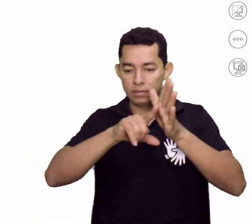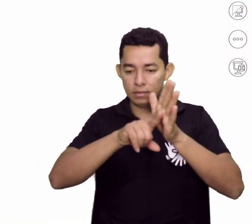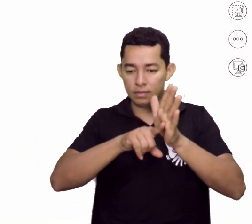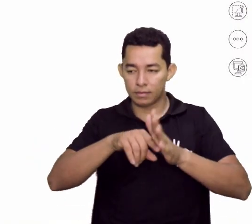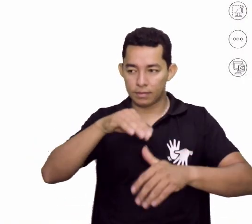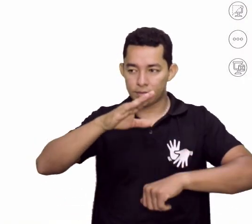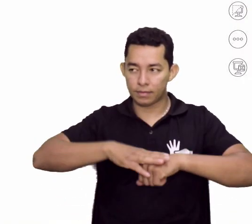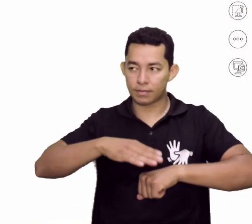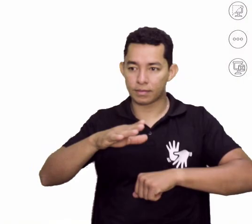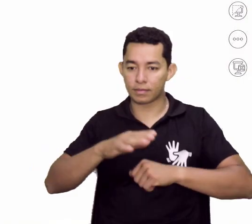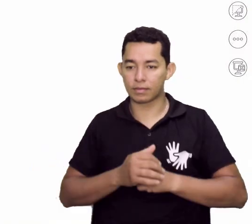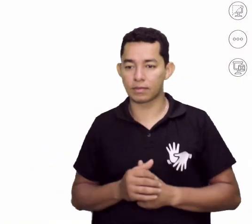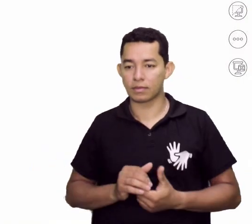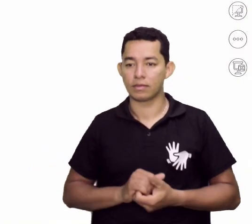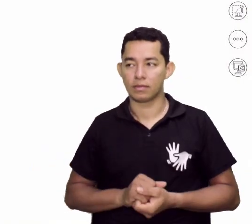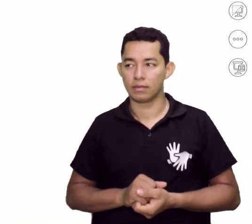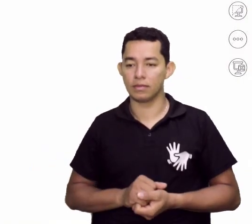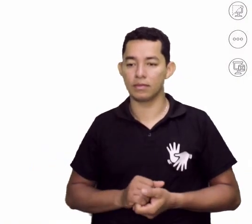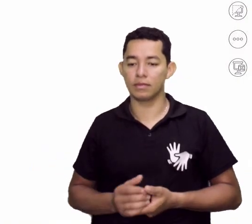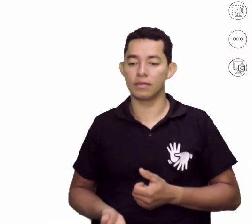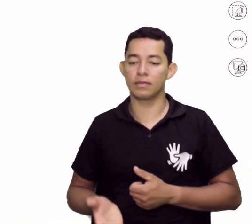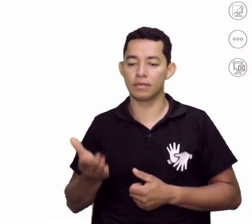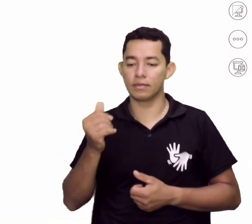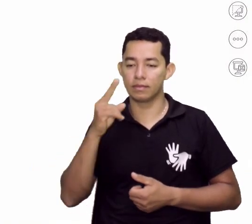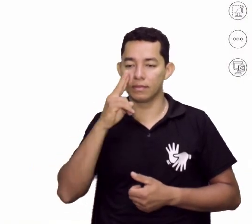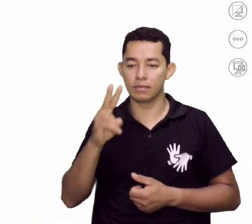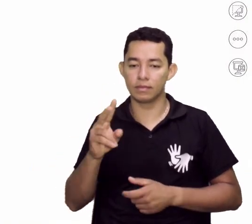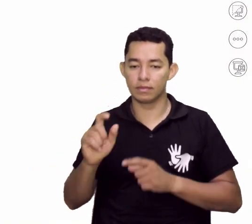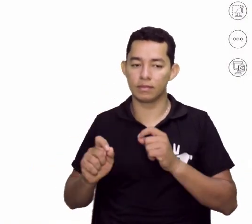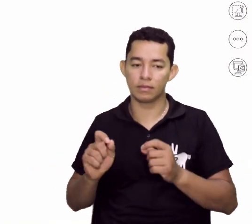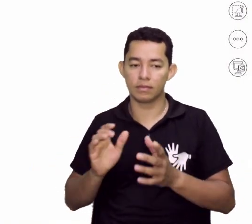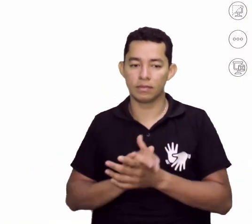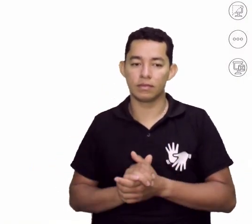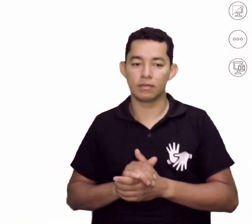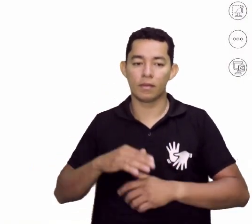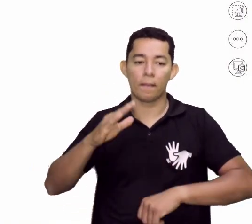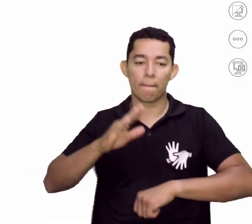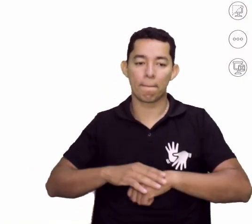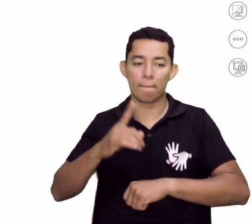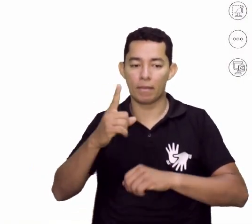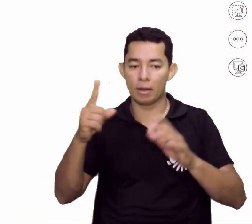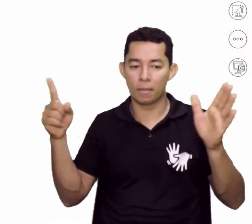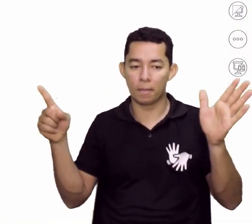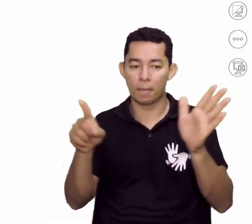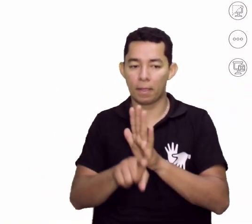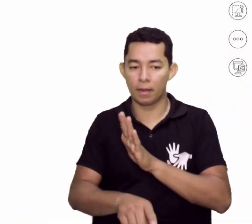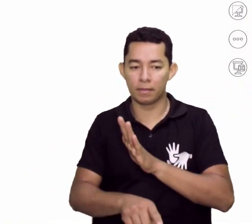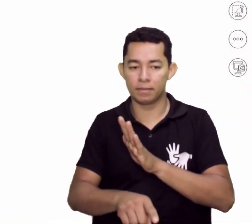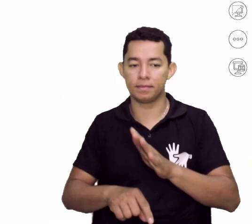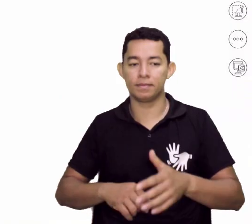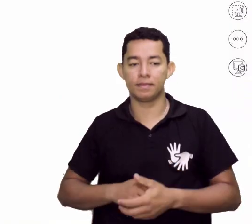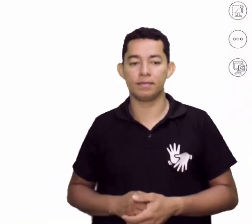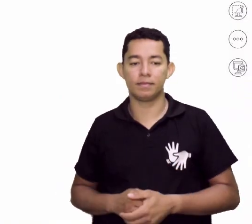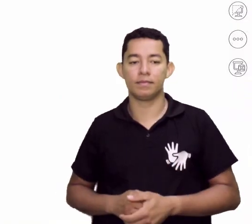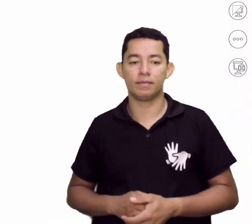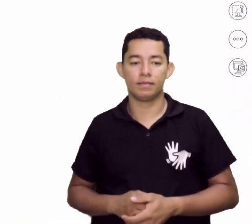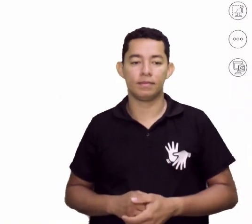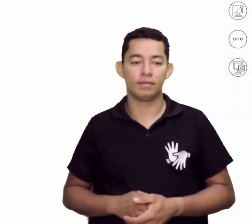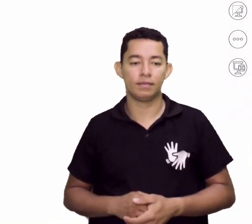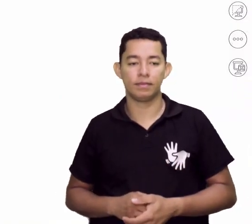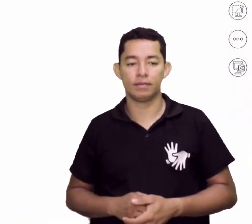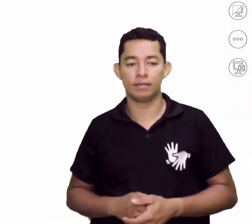mais e vamos ver aqui mais uma questão discursiva,